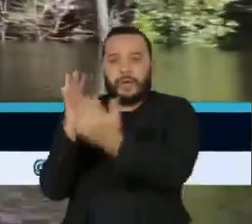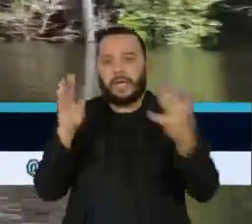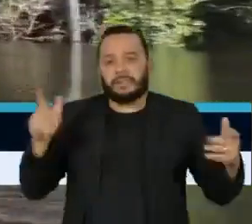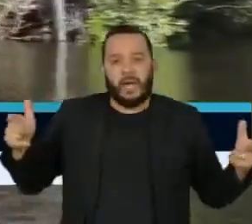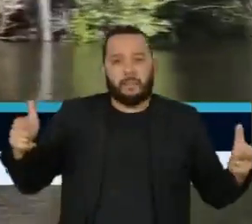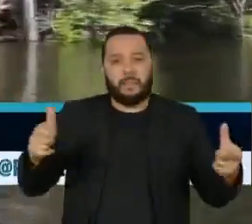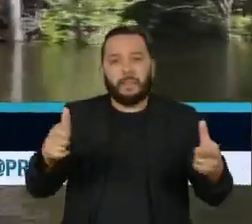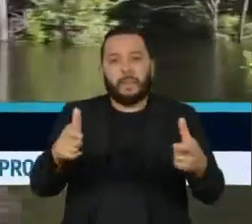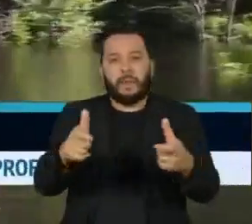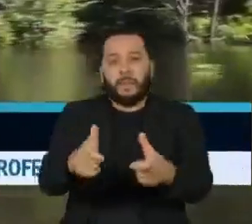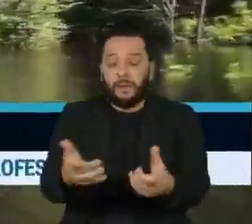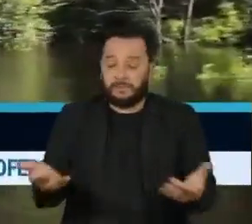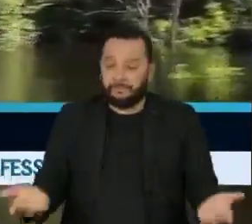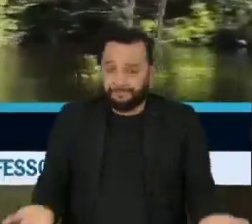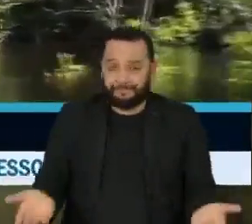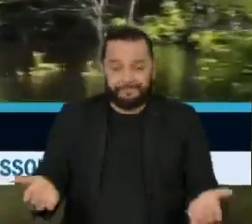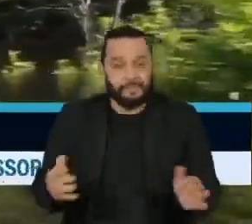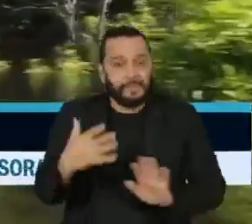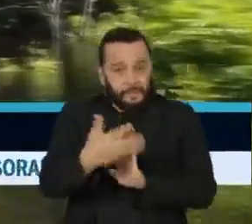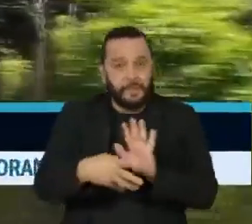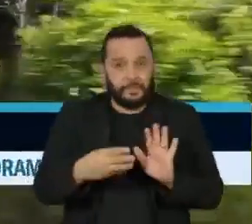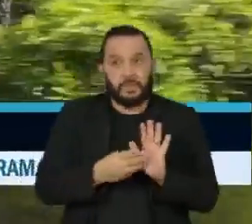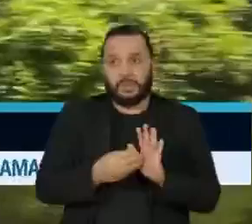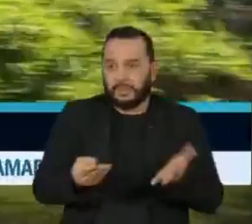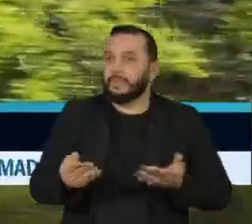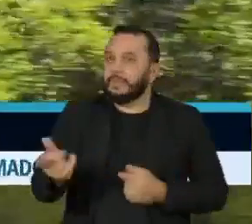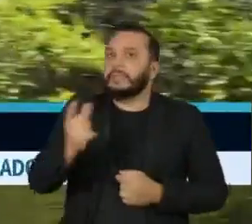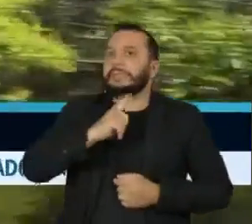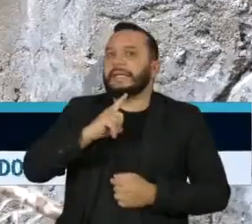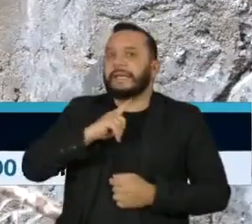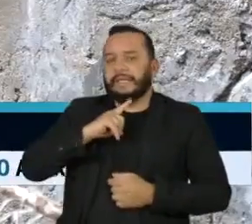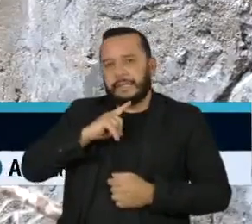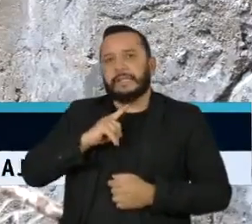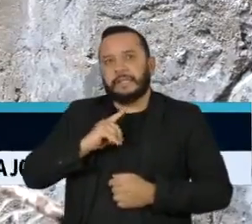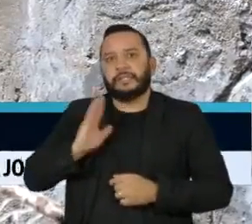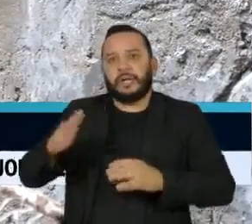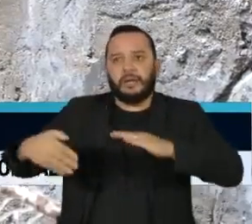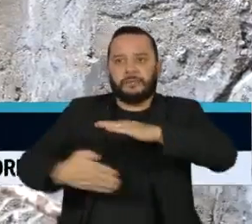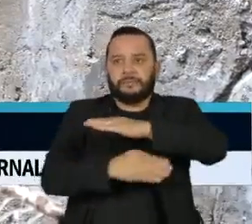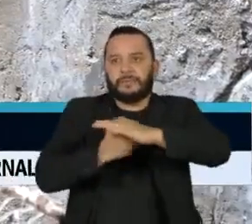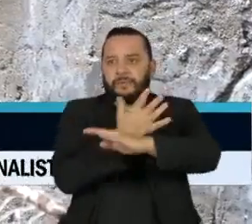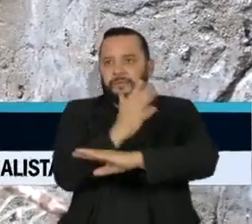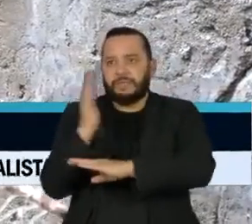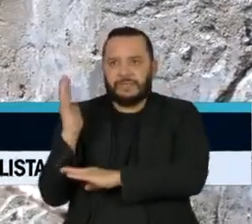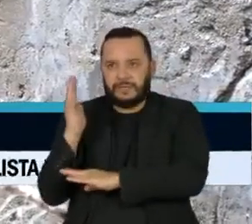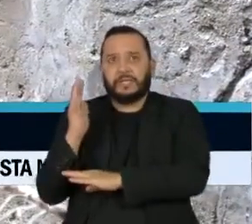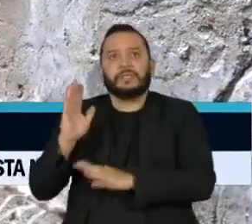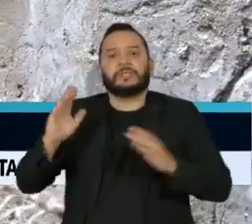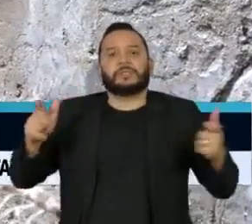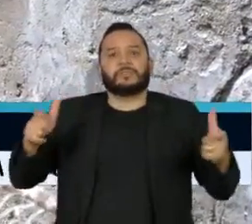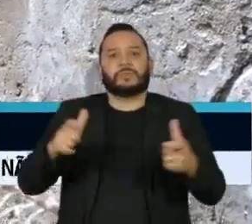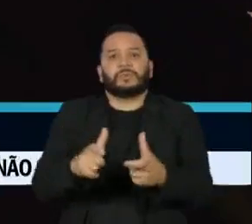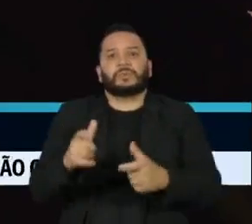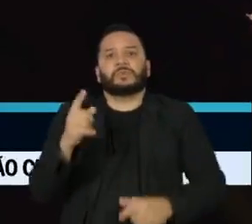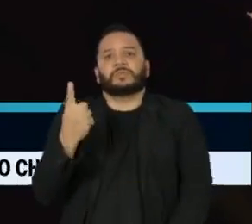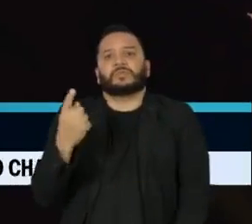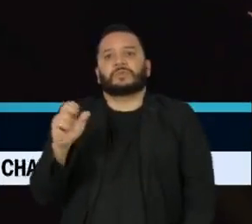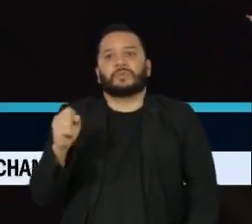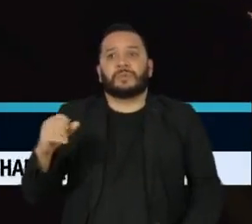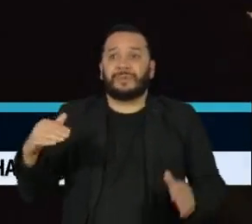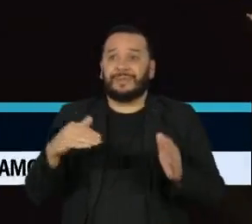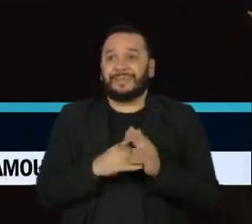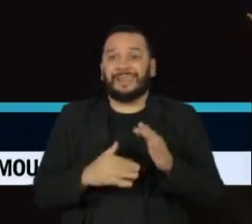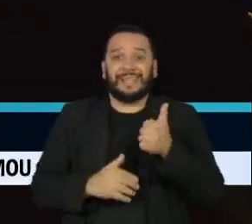A riqueza de espécies de quase todos os grupos de biodiversidade diminuiu entre 18 e